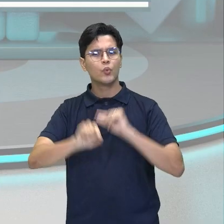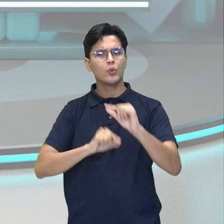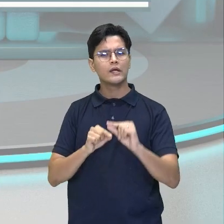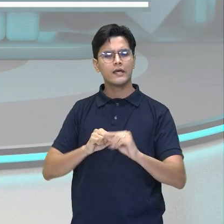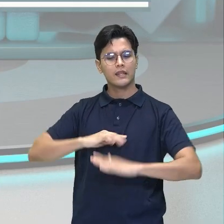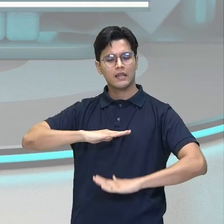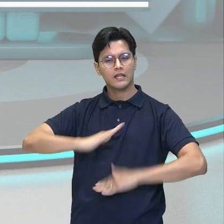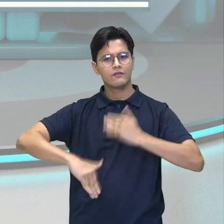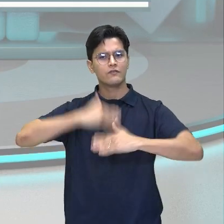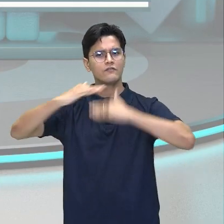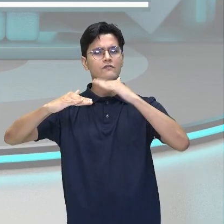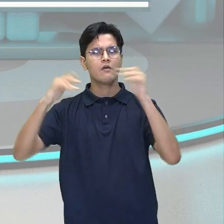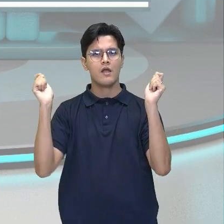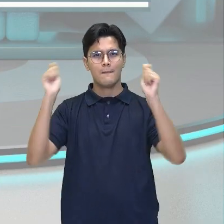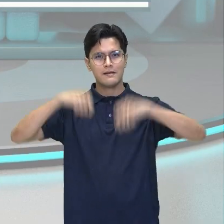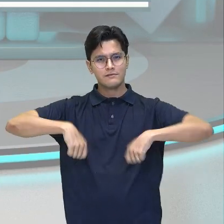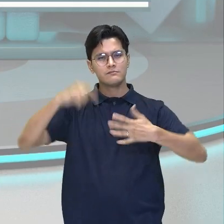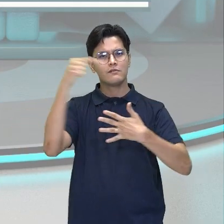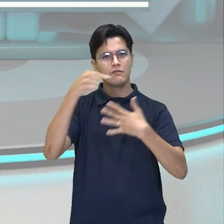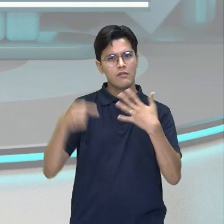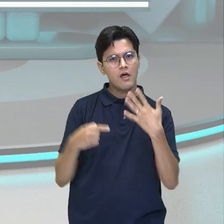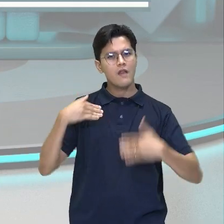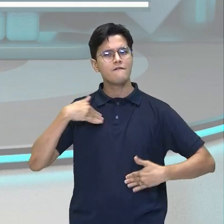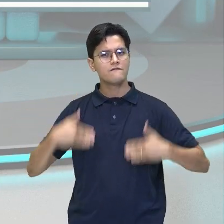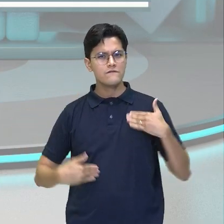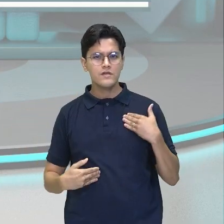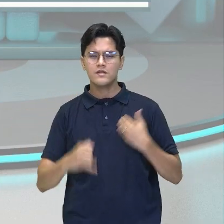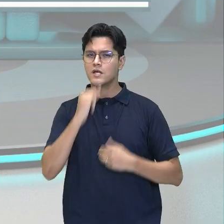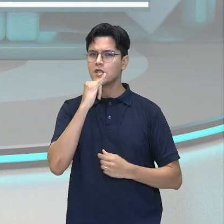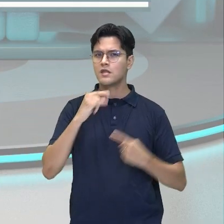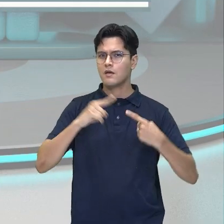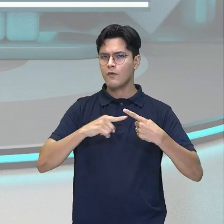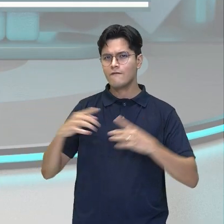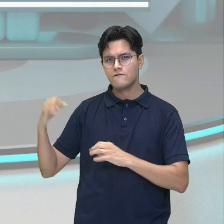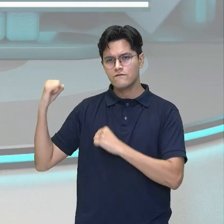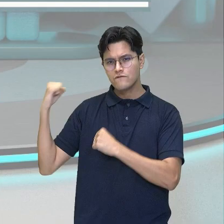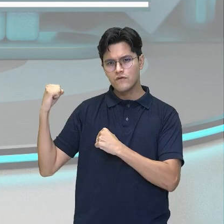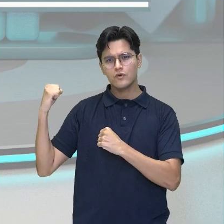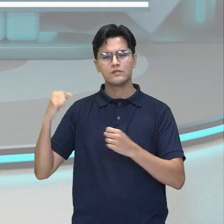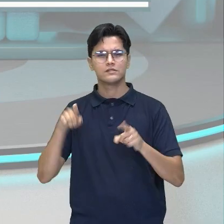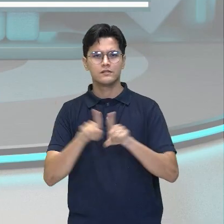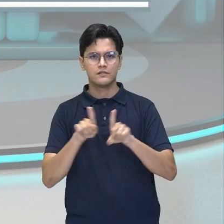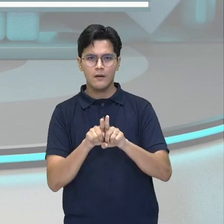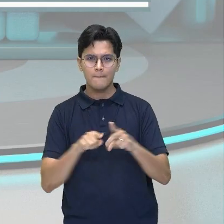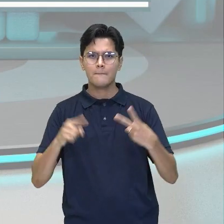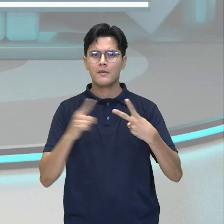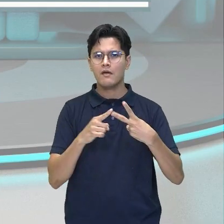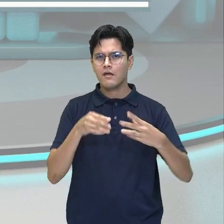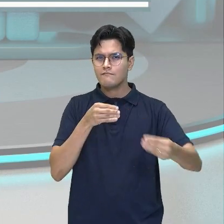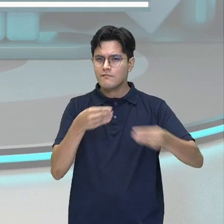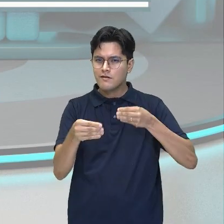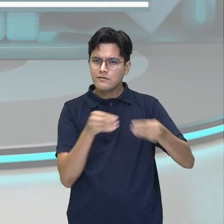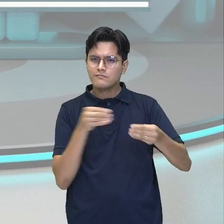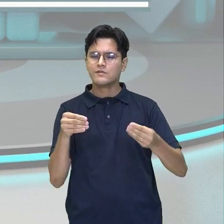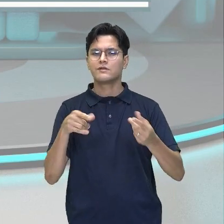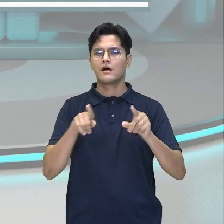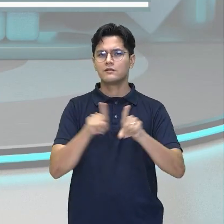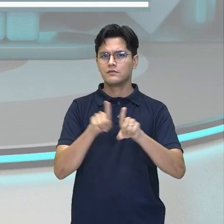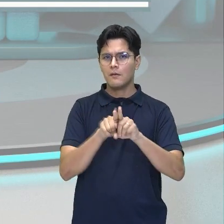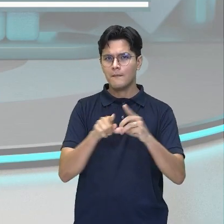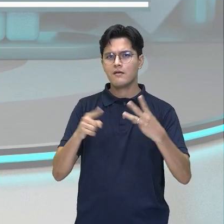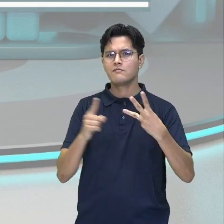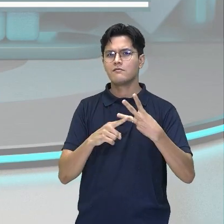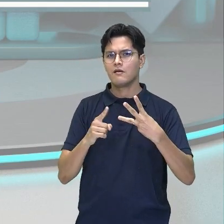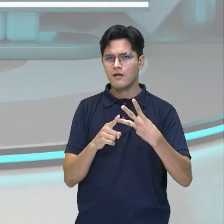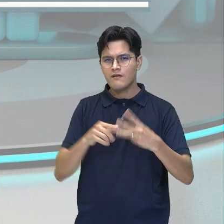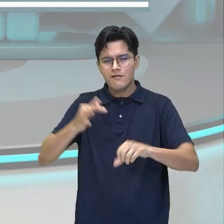as capacidades físicas, como força, flexibilidade, resistência cardiorrespiratória,